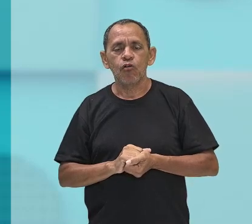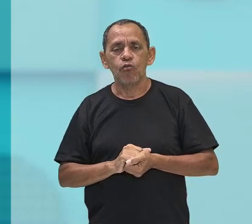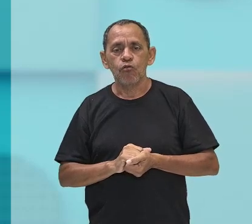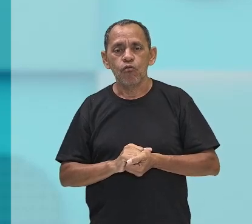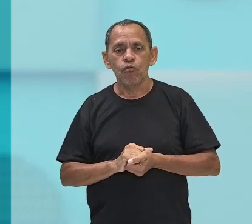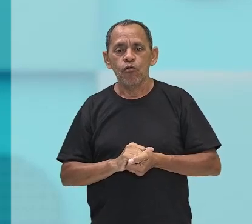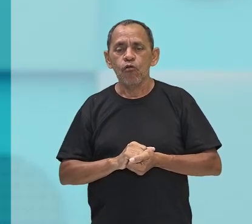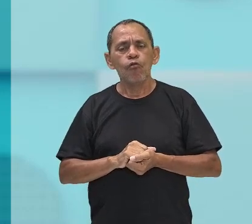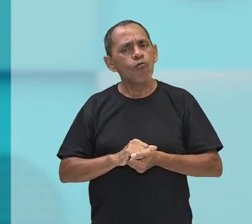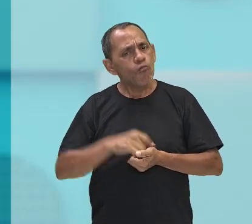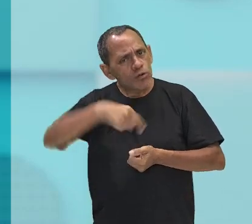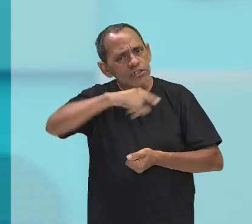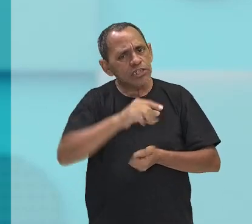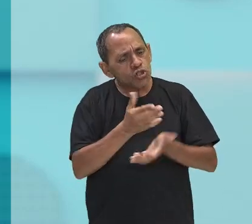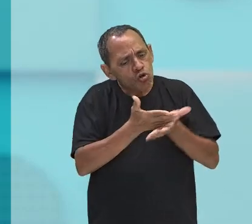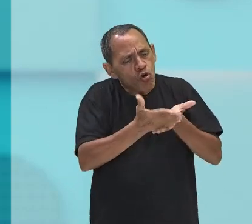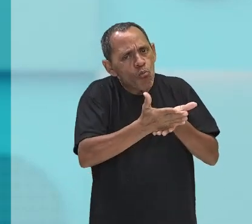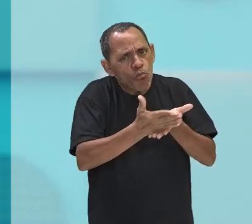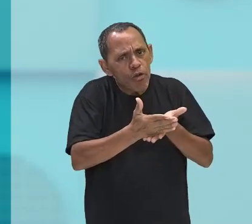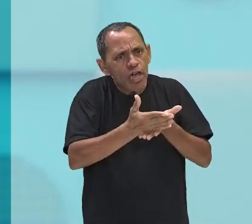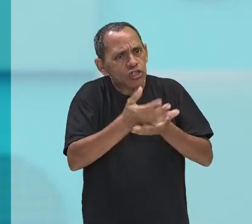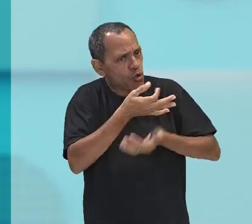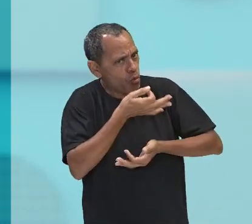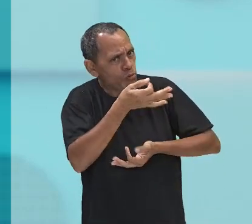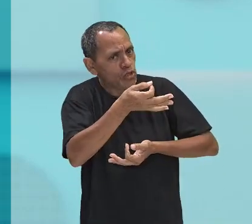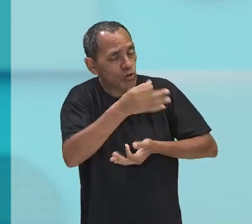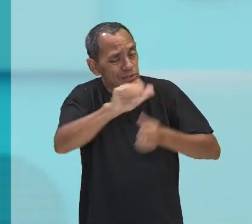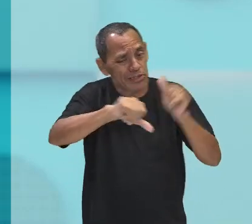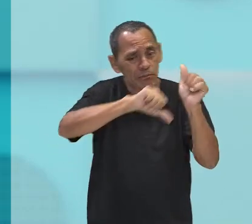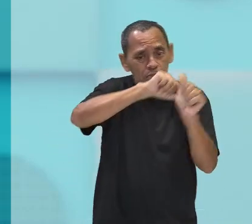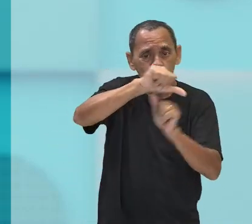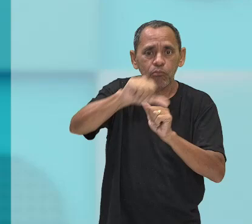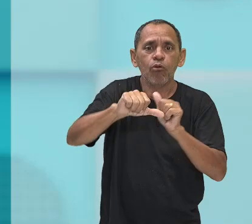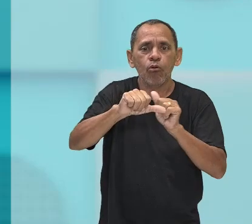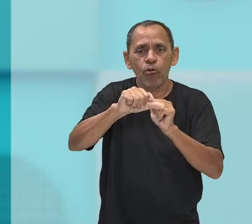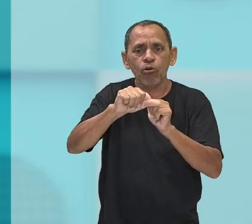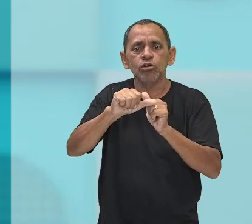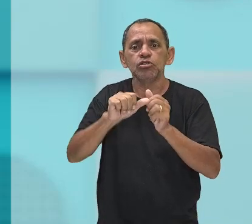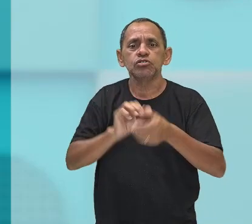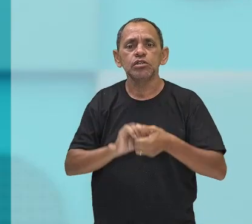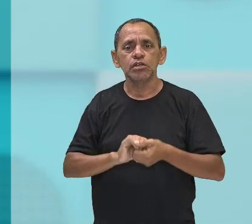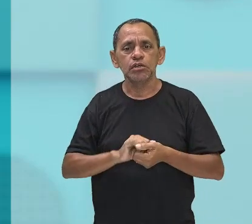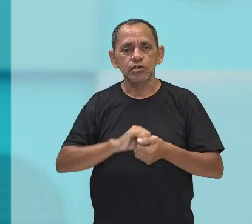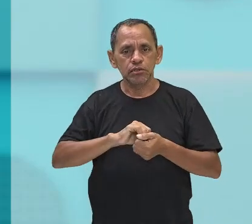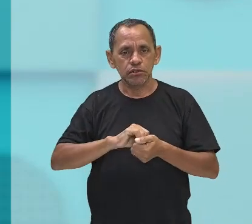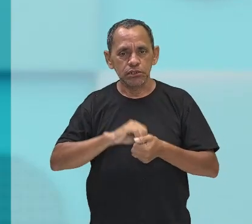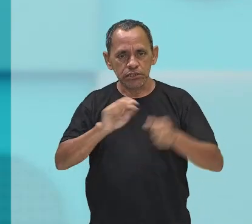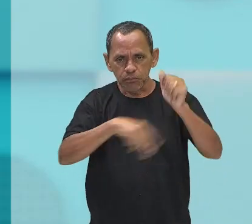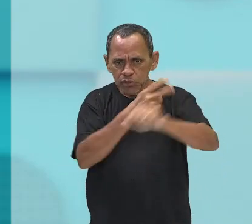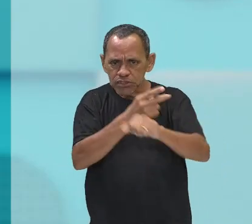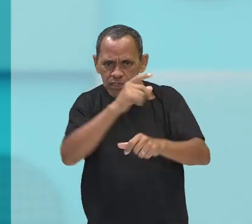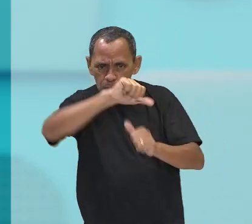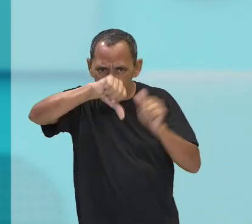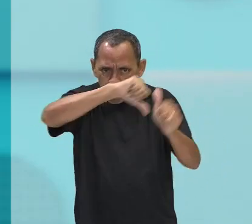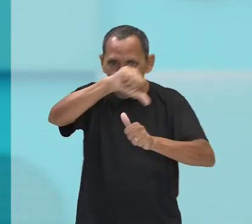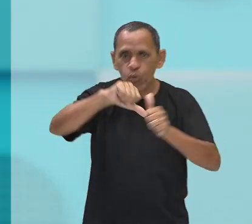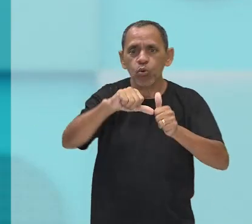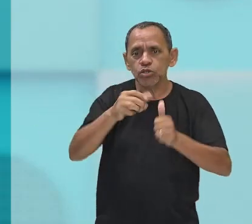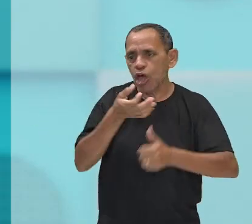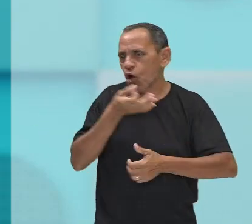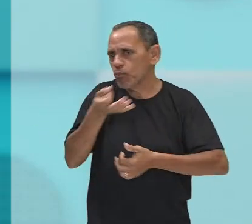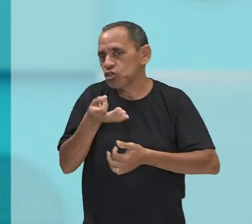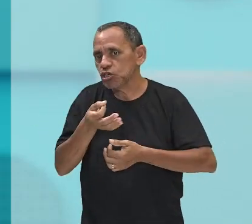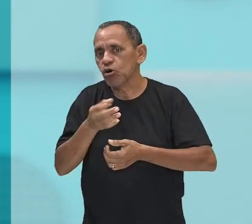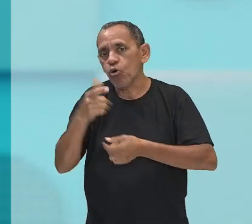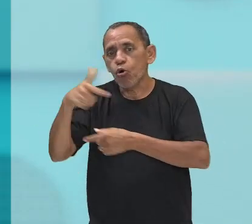Vai tomar um outro rumo, certo? E aí nós precisamos estar atento a isso, porque posicionar-se criticamente vai